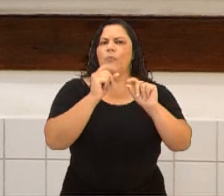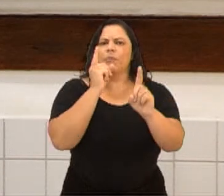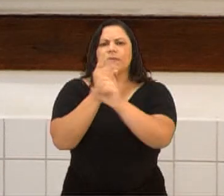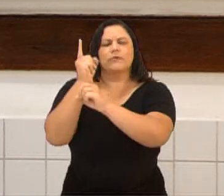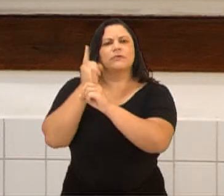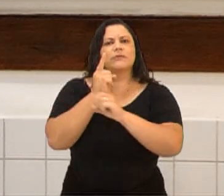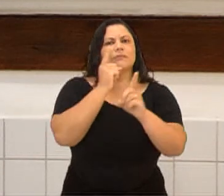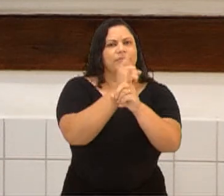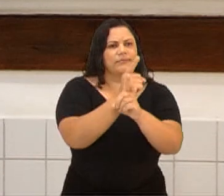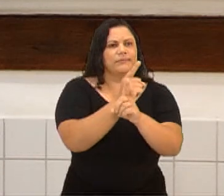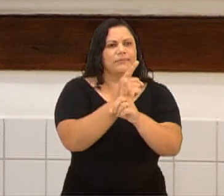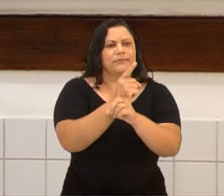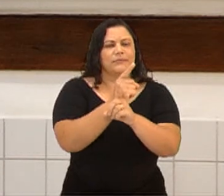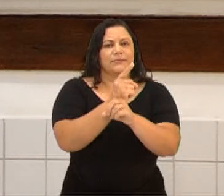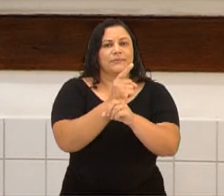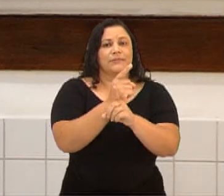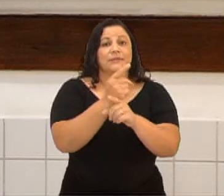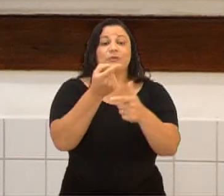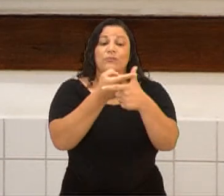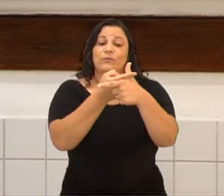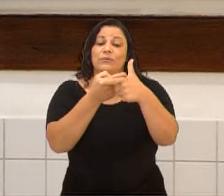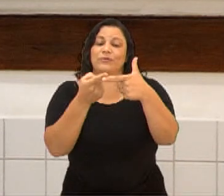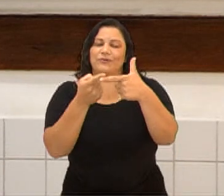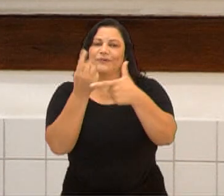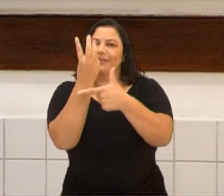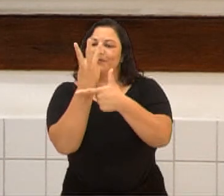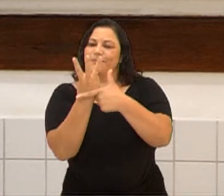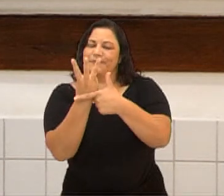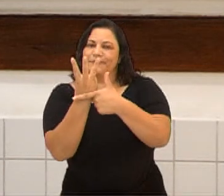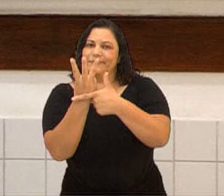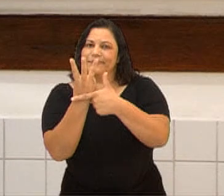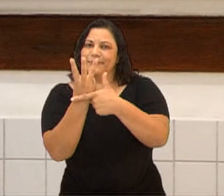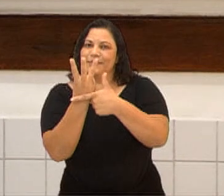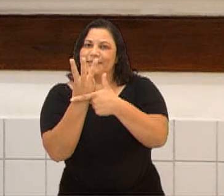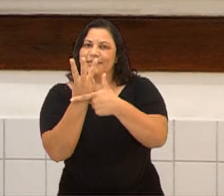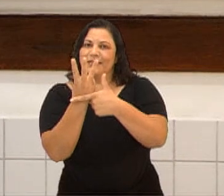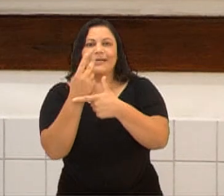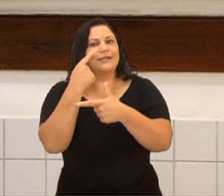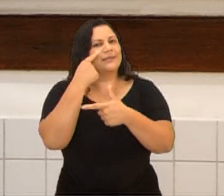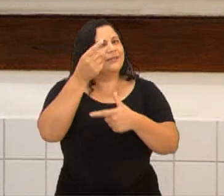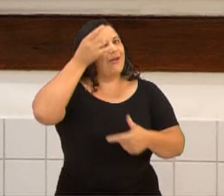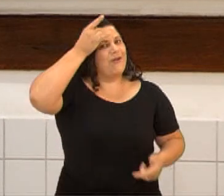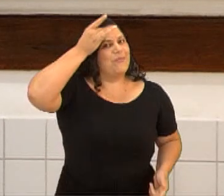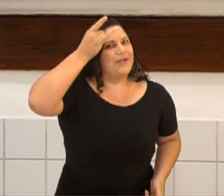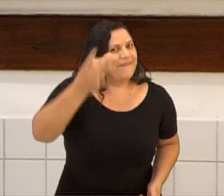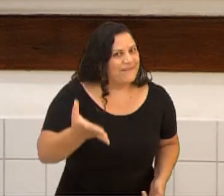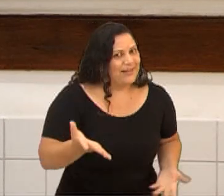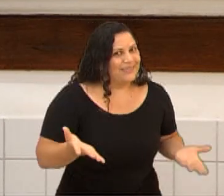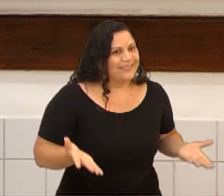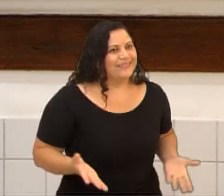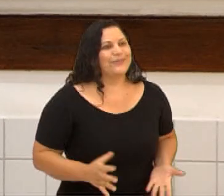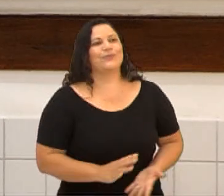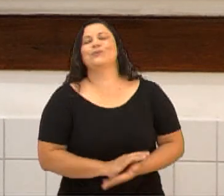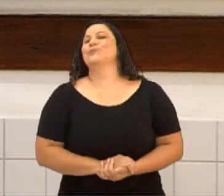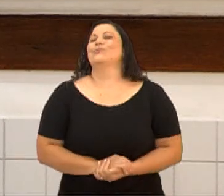basta pegar o perímetro e dividir por 3. Olha a facilidade que a prof deu para vocês,